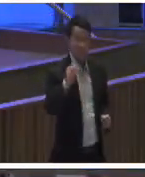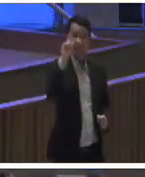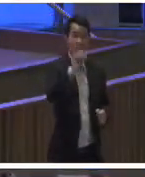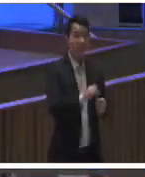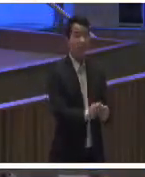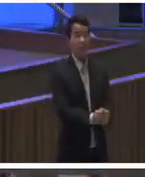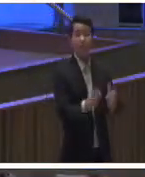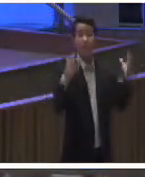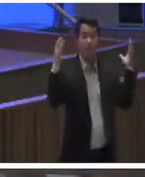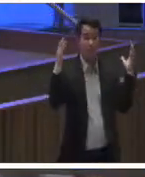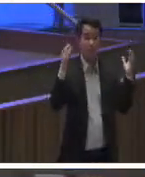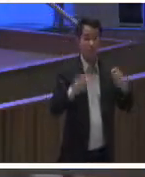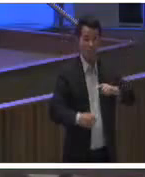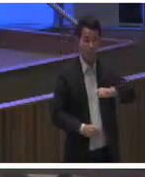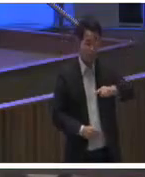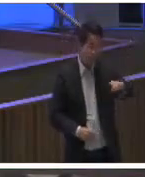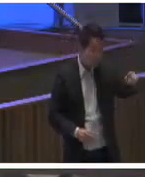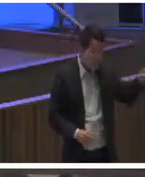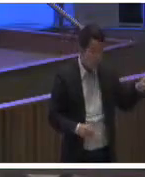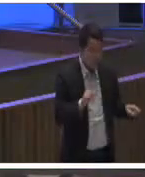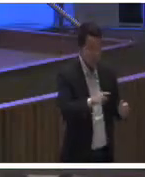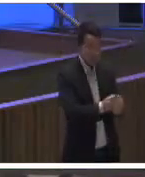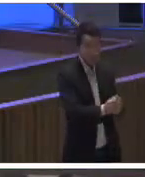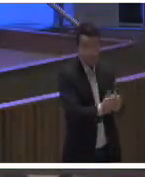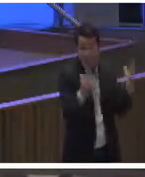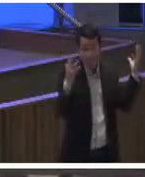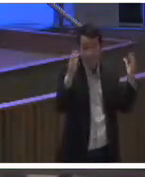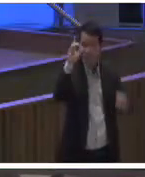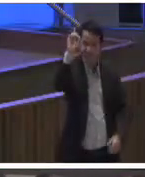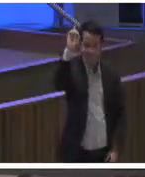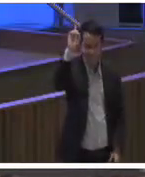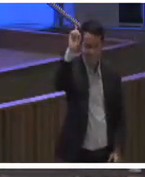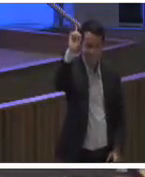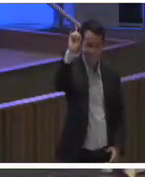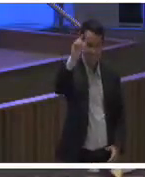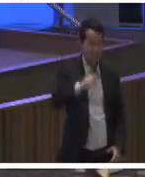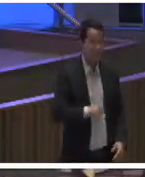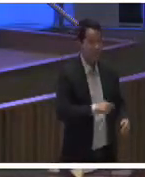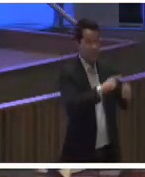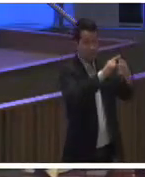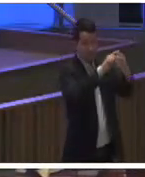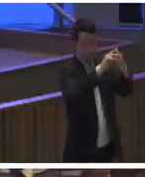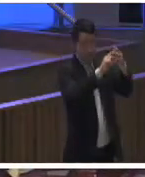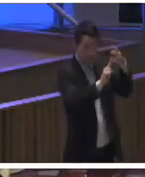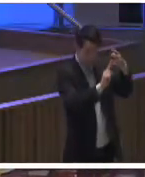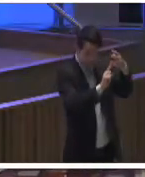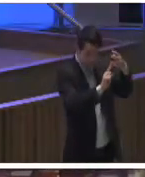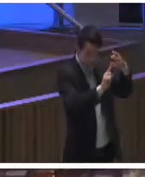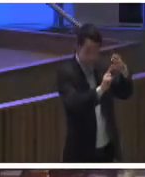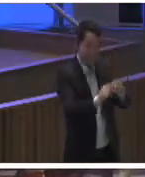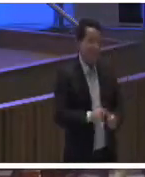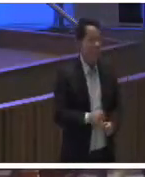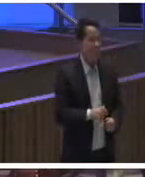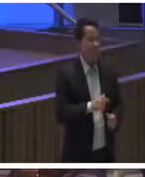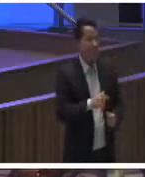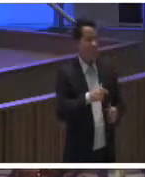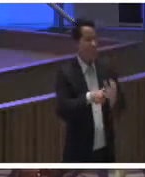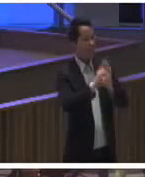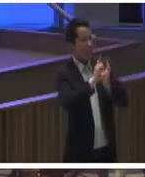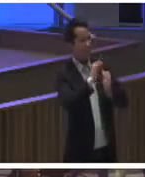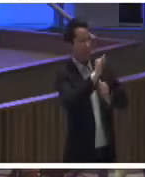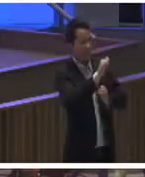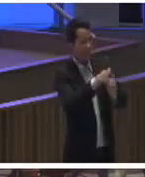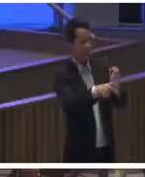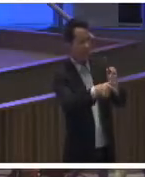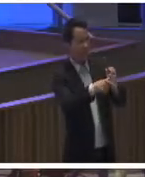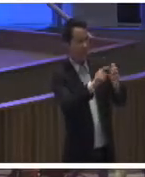fazendo. Você é um milagre de Deus. Mas a terceira manifestação, ou terceira